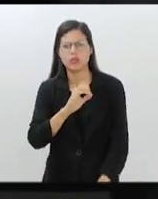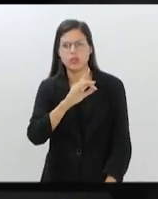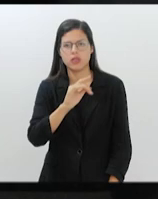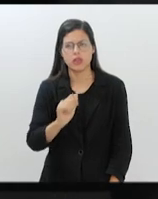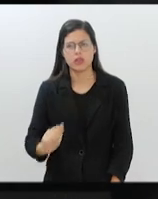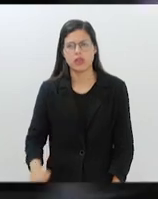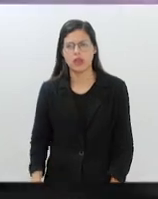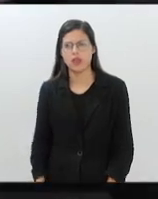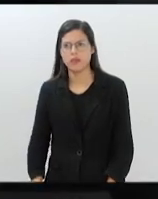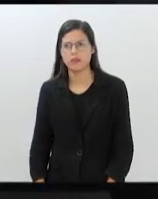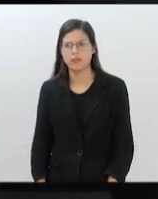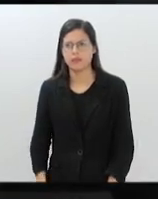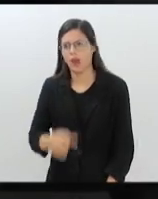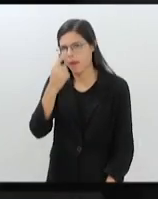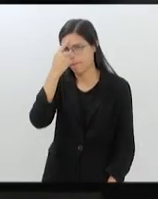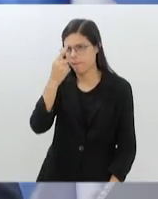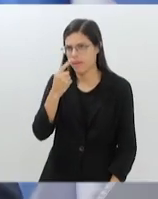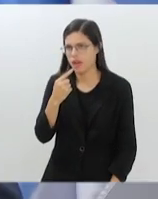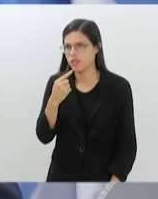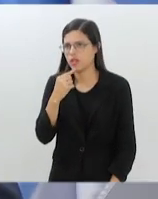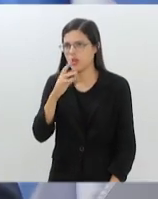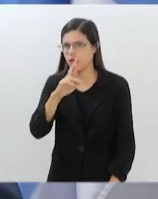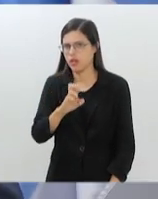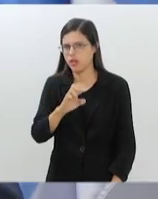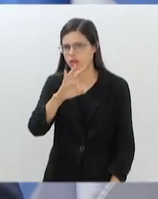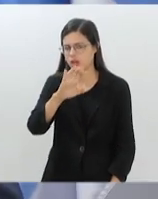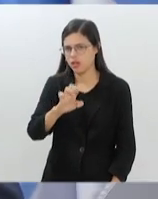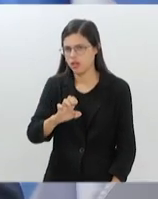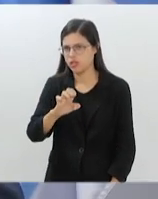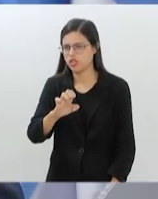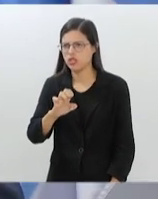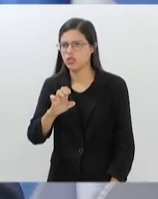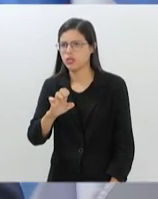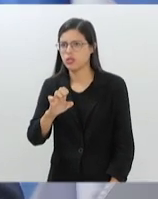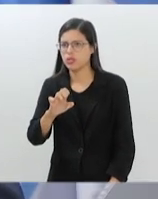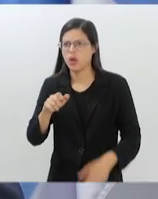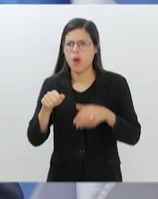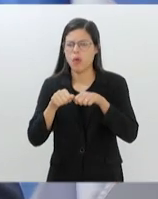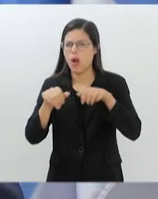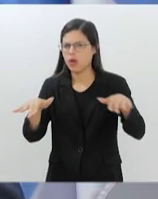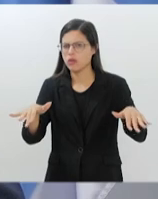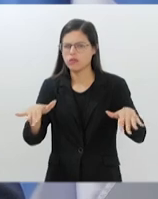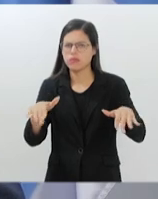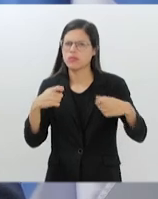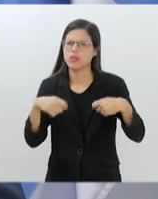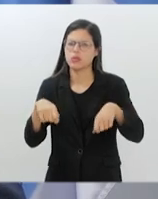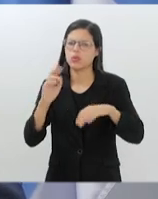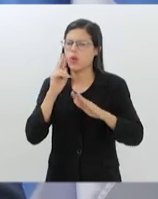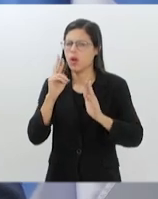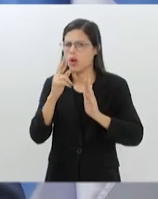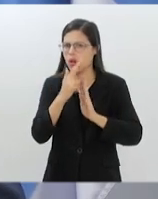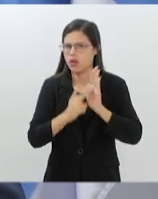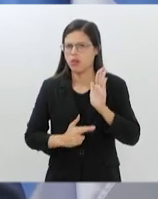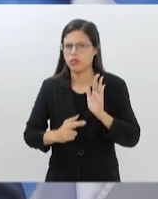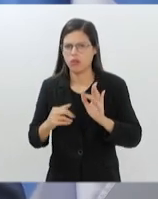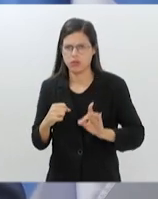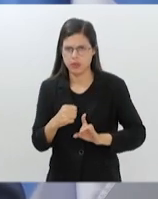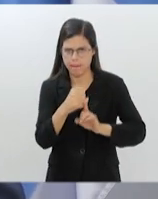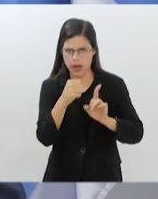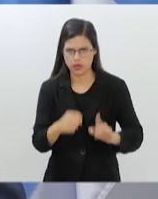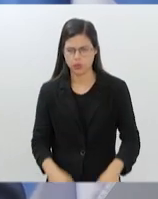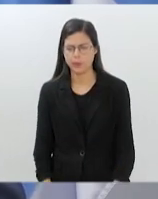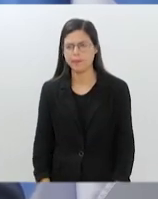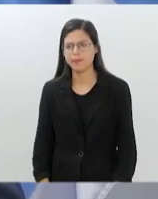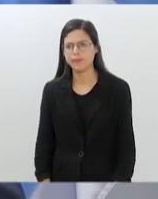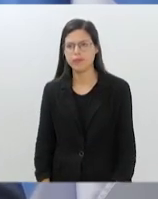Peregrina Qual é o alcance dessas redes eu tenho que olhar no relatório de impacto posso pedir aqui